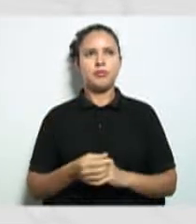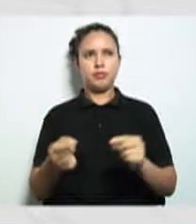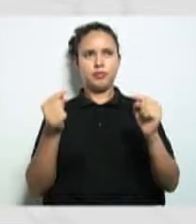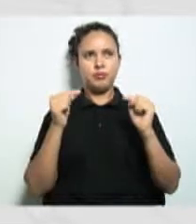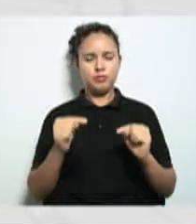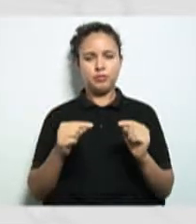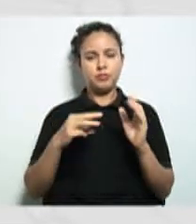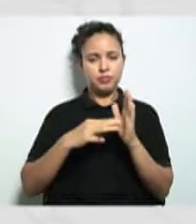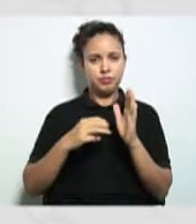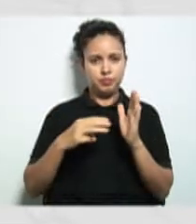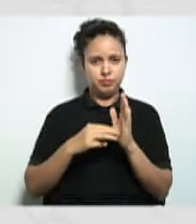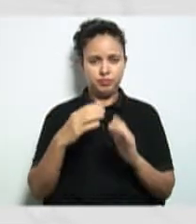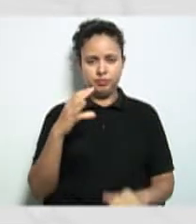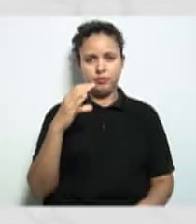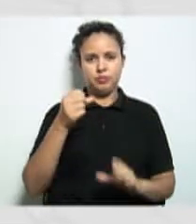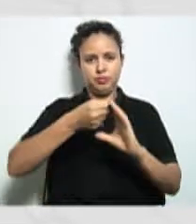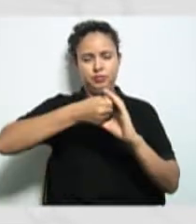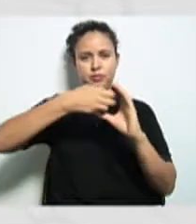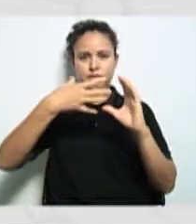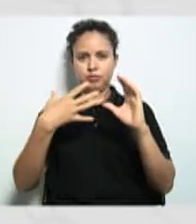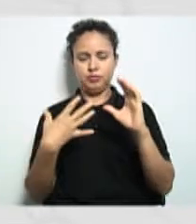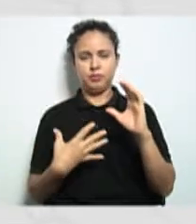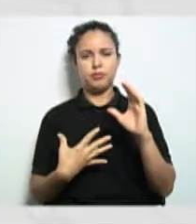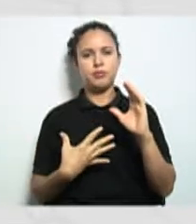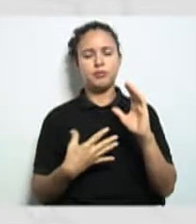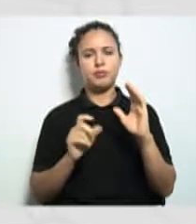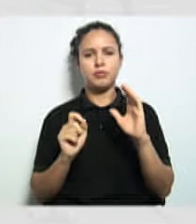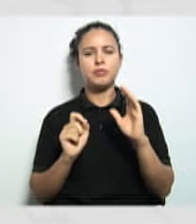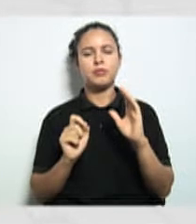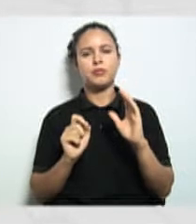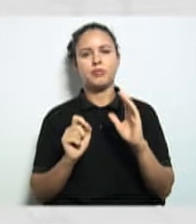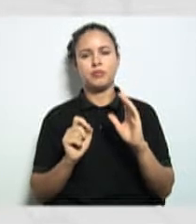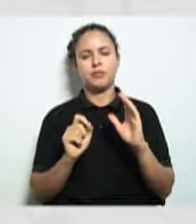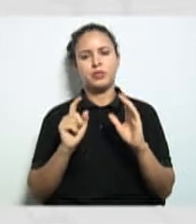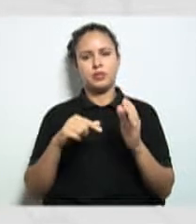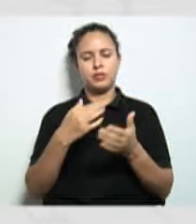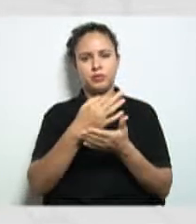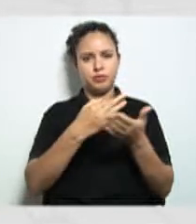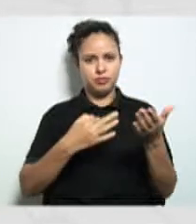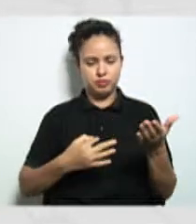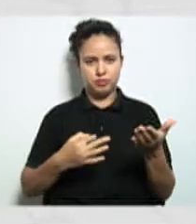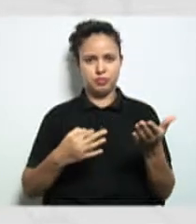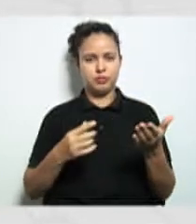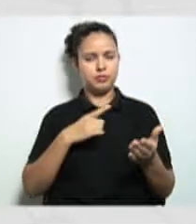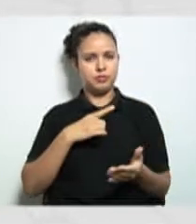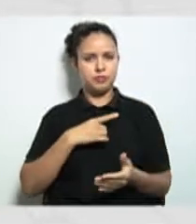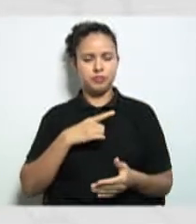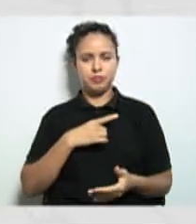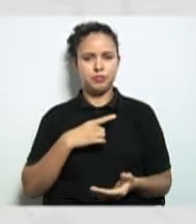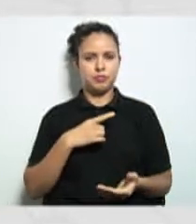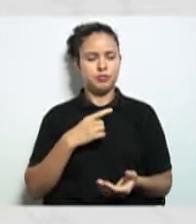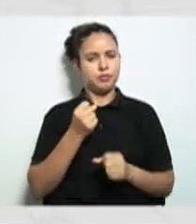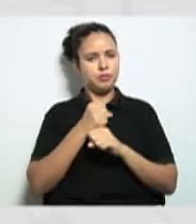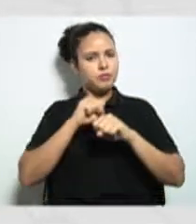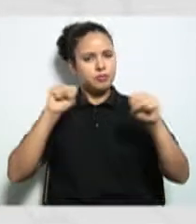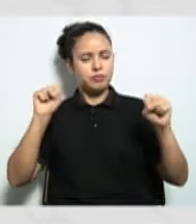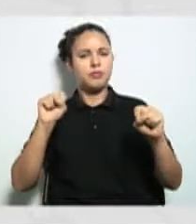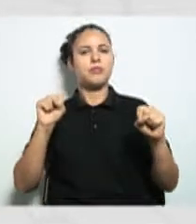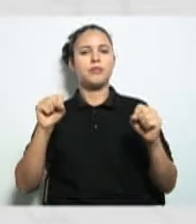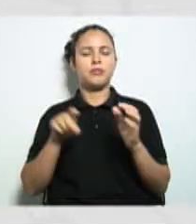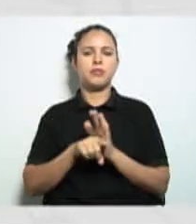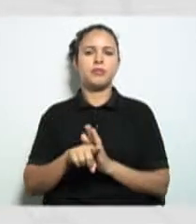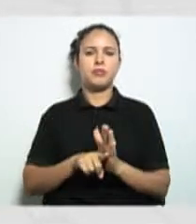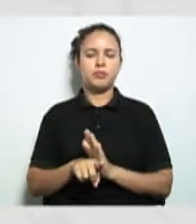método científico se caracteriza por ser uma fórmula para ter sucesso na pesquisa. O instrumento